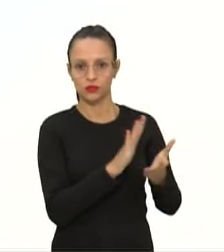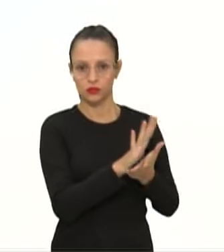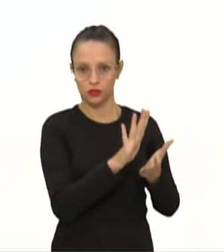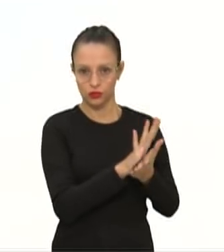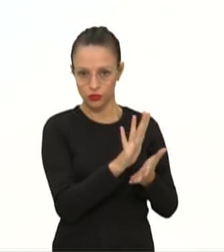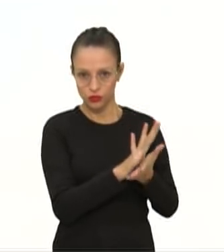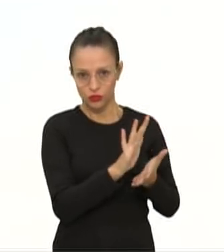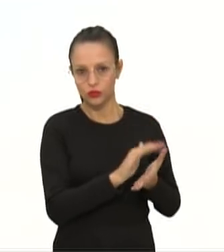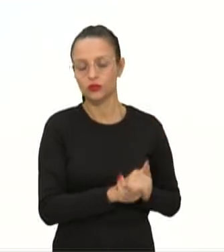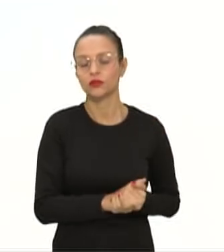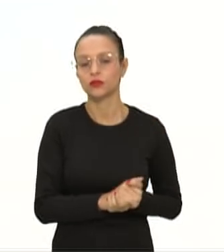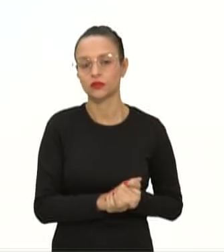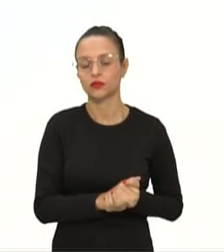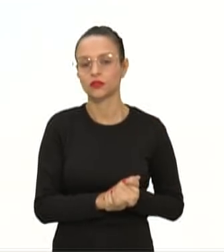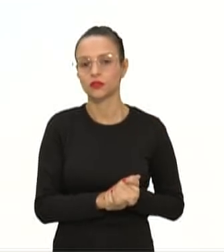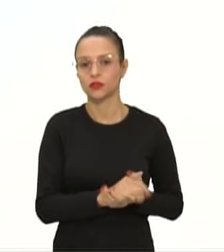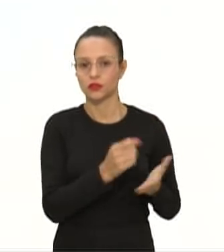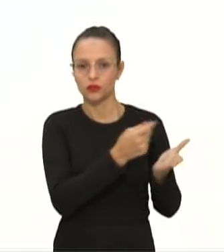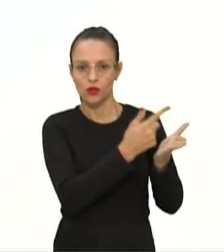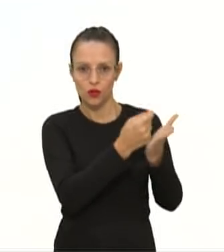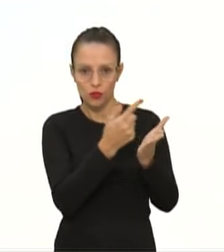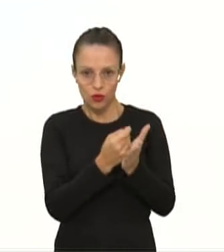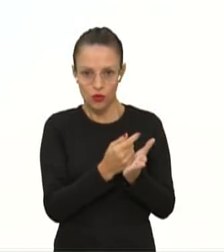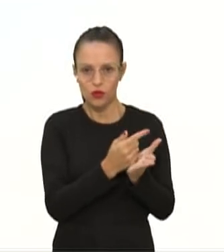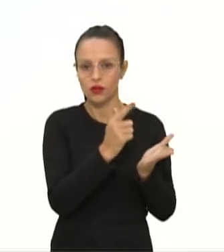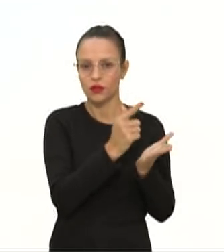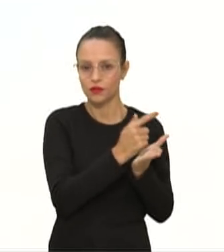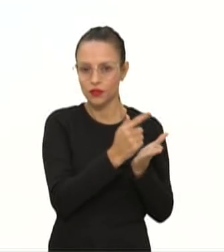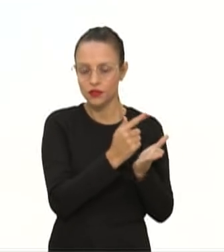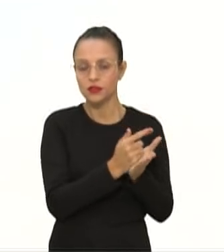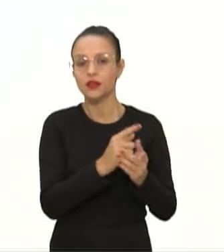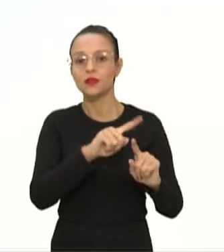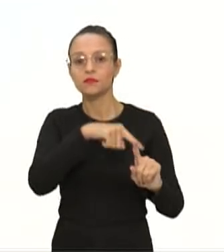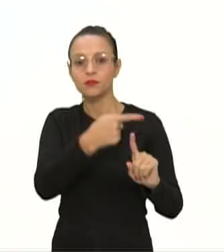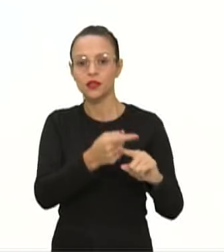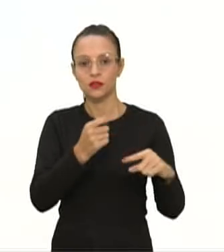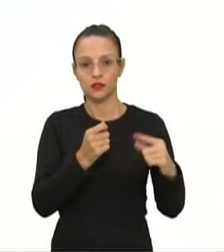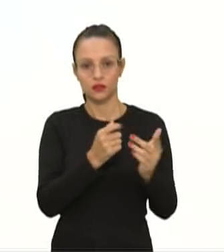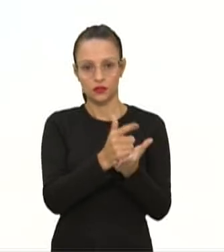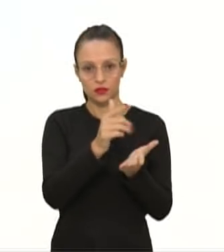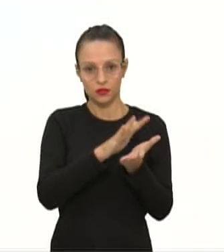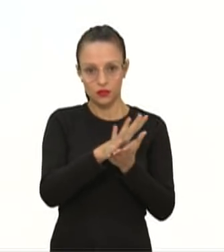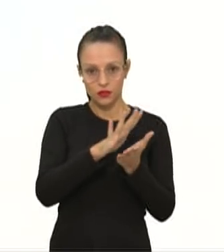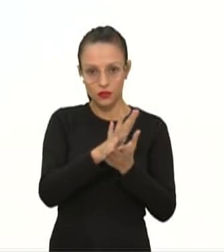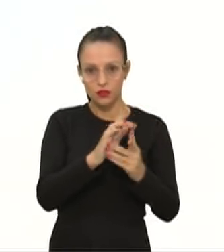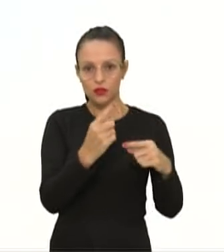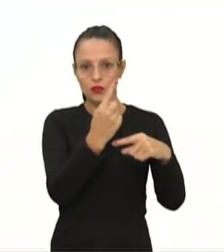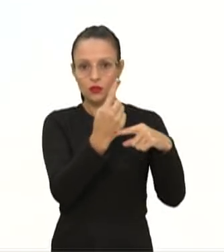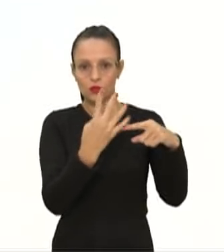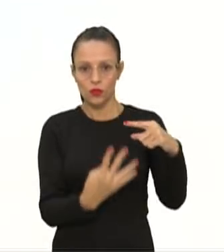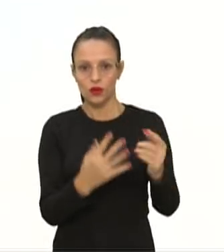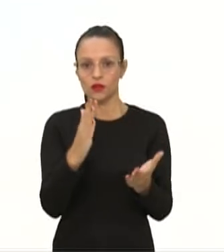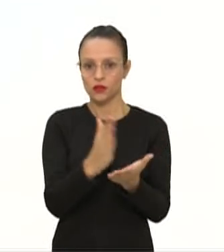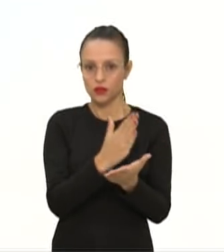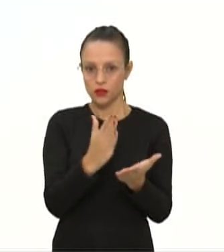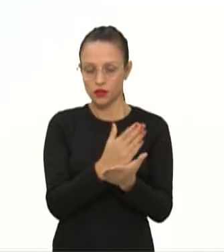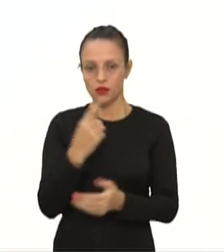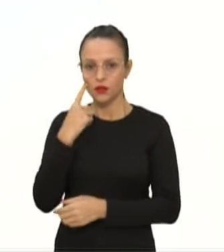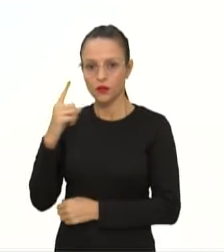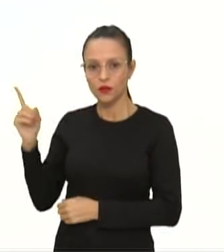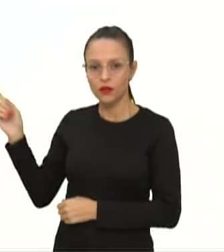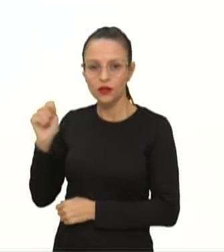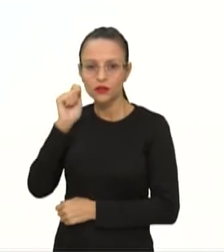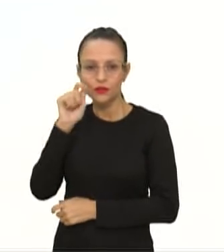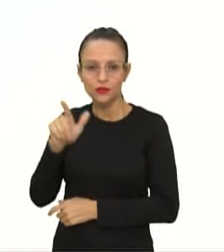marcar também. Na compra de uma revista, gastou 1/4 da quantia na compra de um caderno, destaquei essa